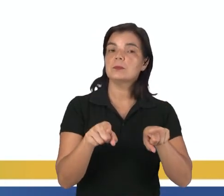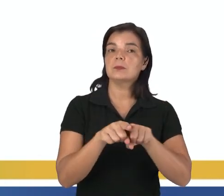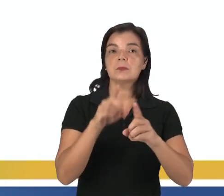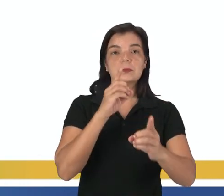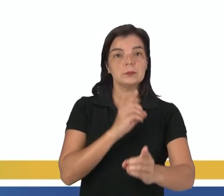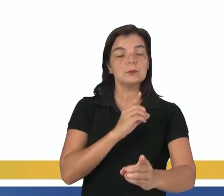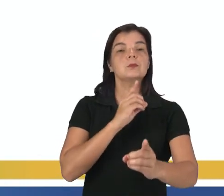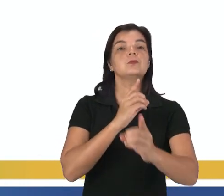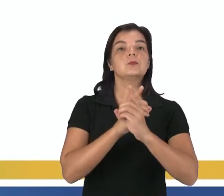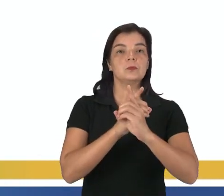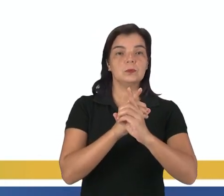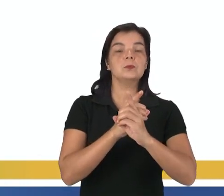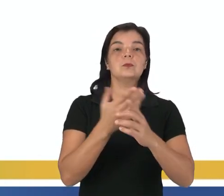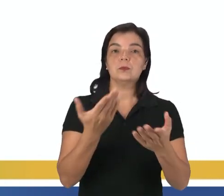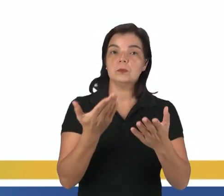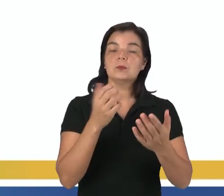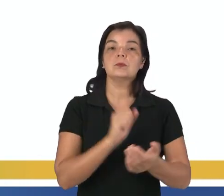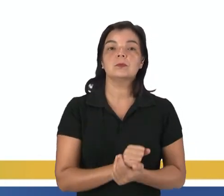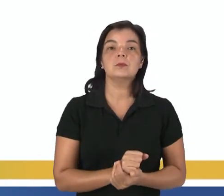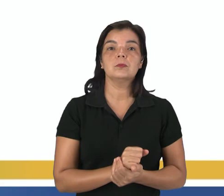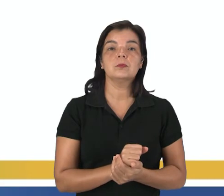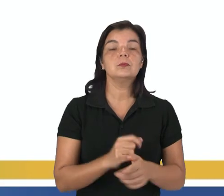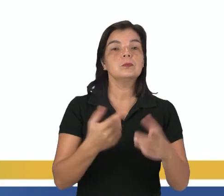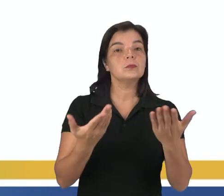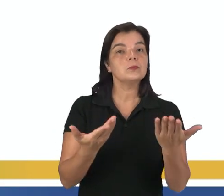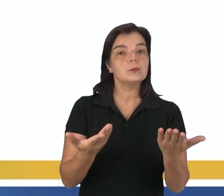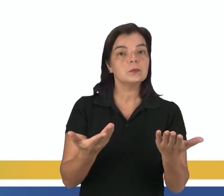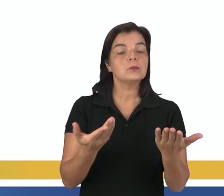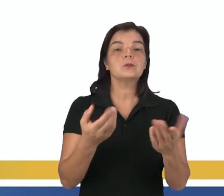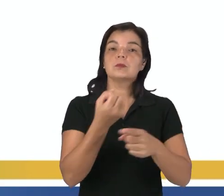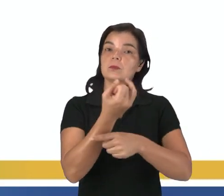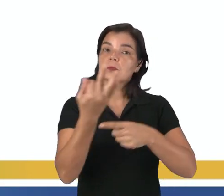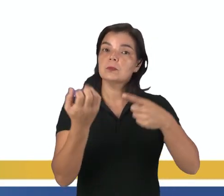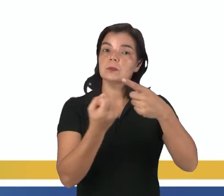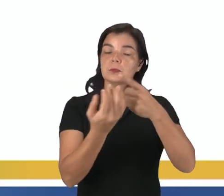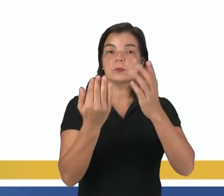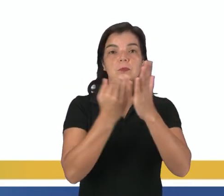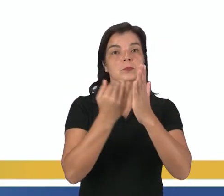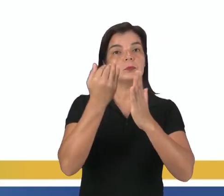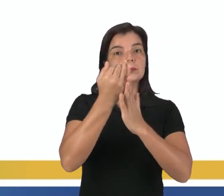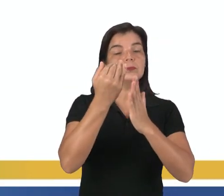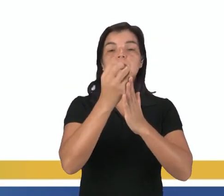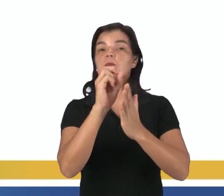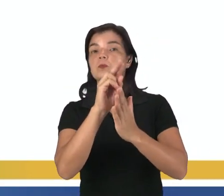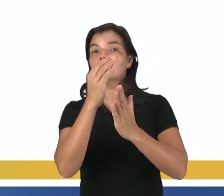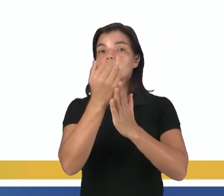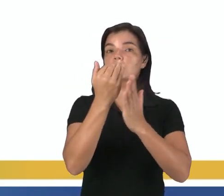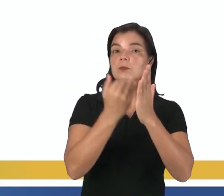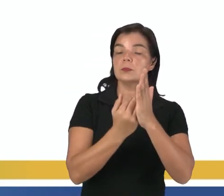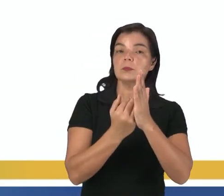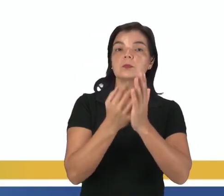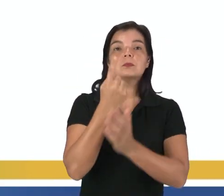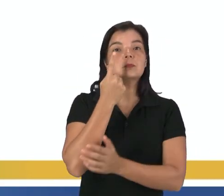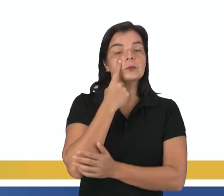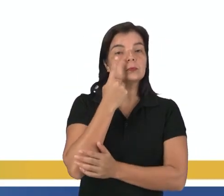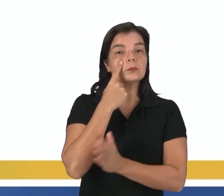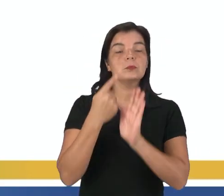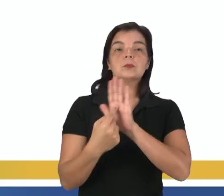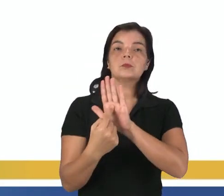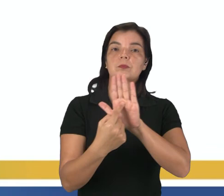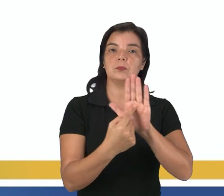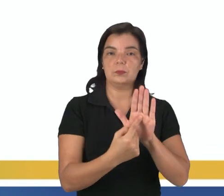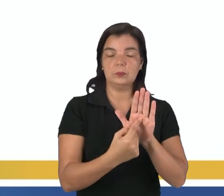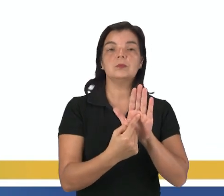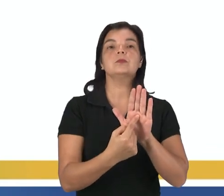identificar, né, essa questão aí de fração maior ou menor quando nós representamos